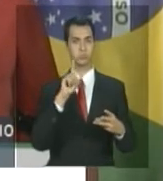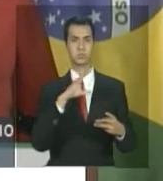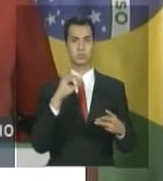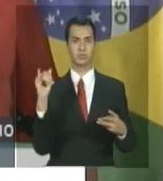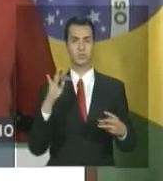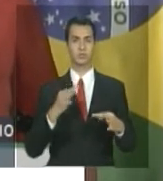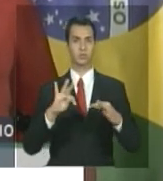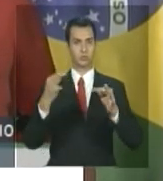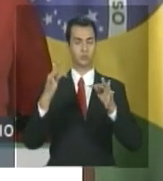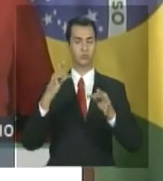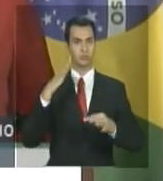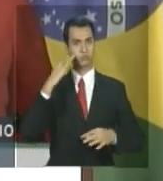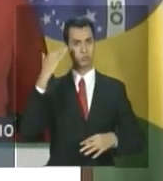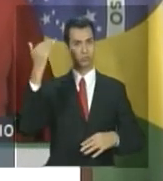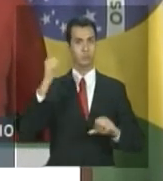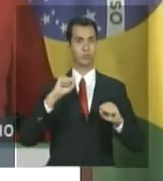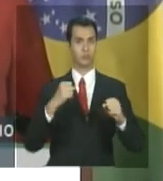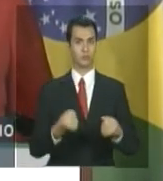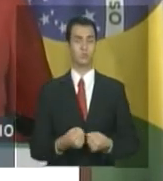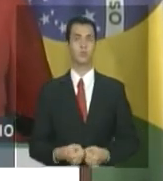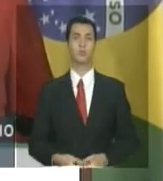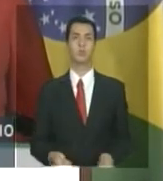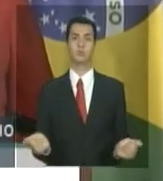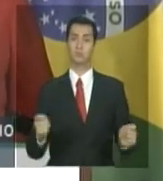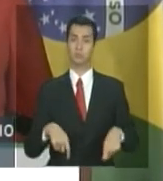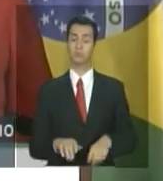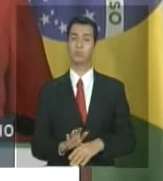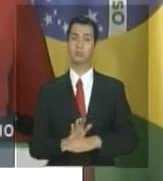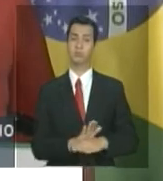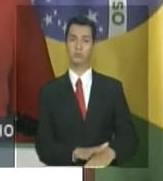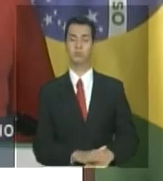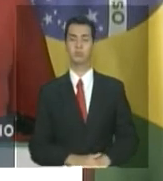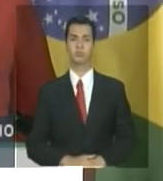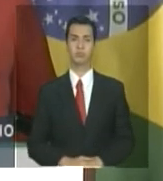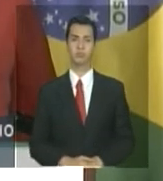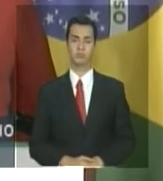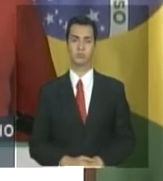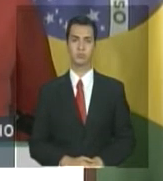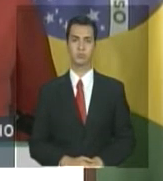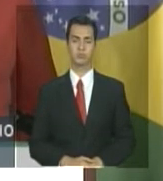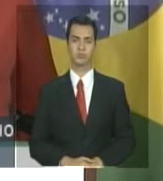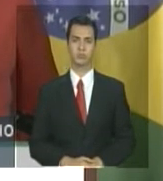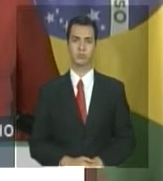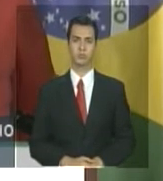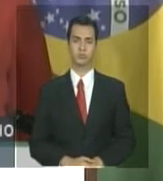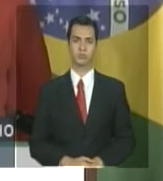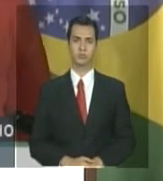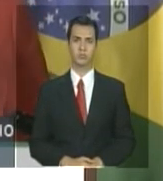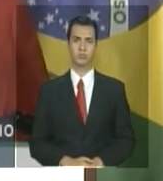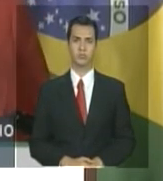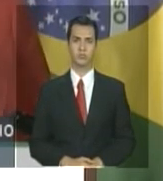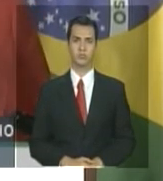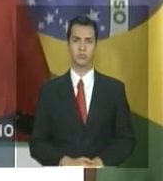tecnologia, sua condição de ser um país